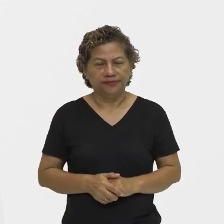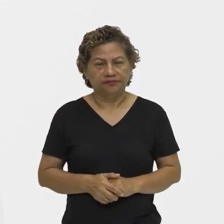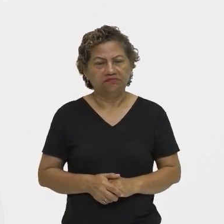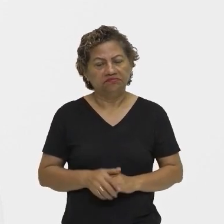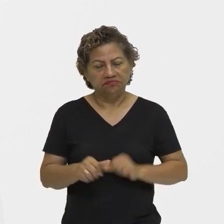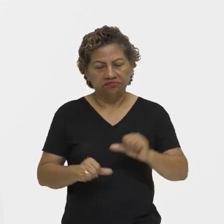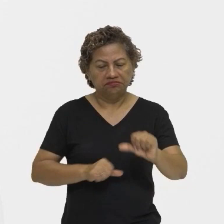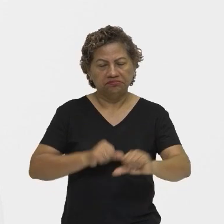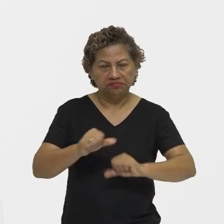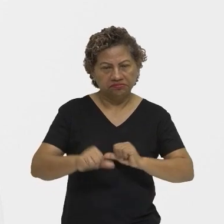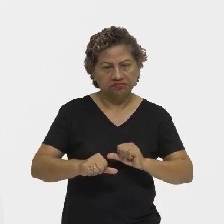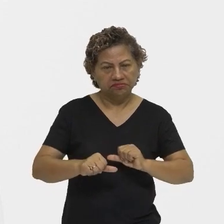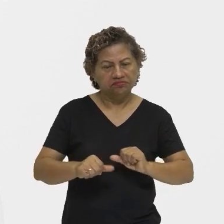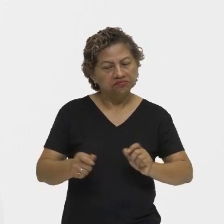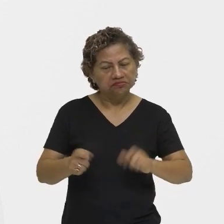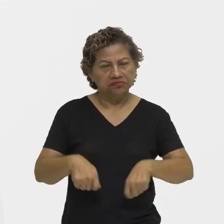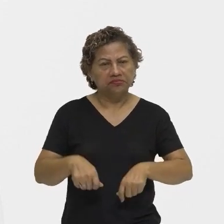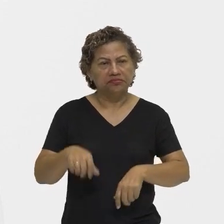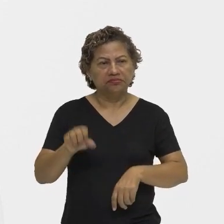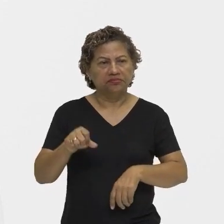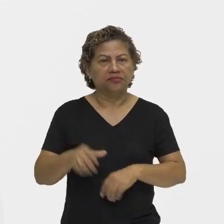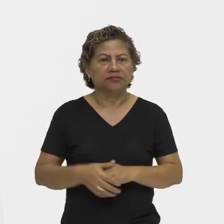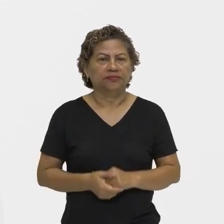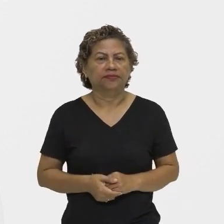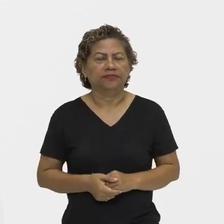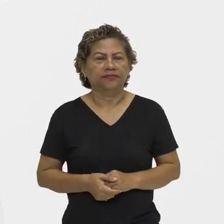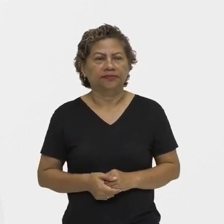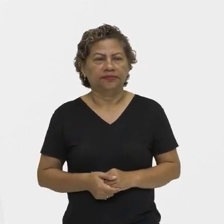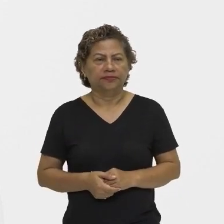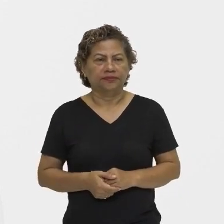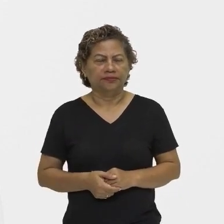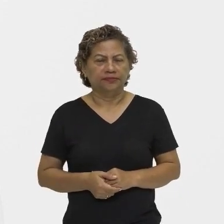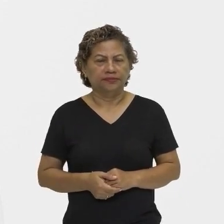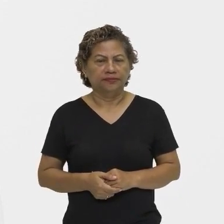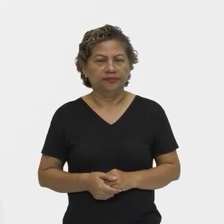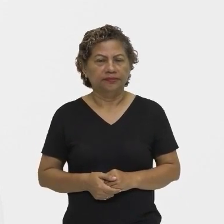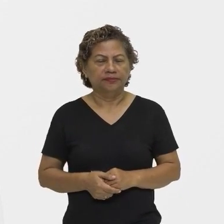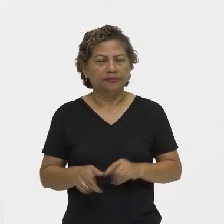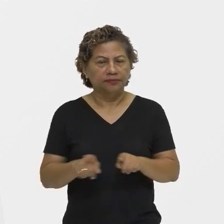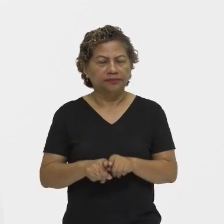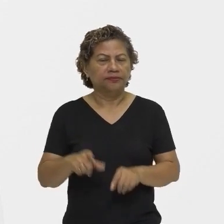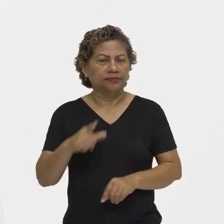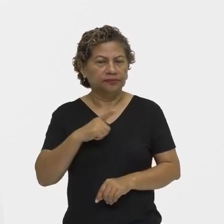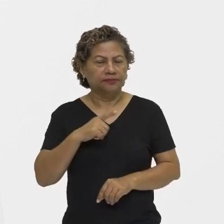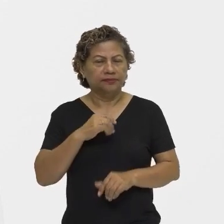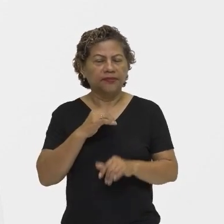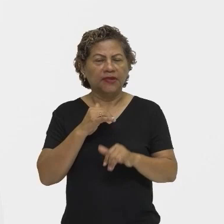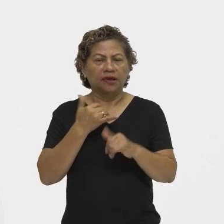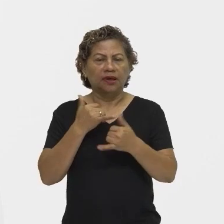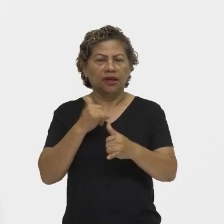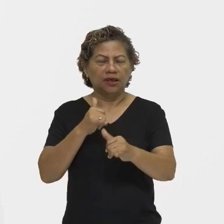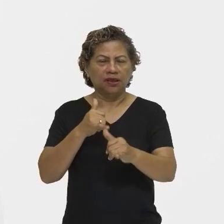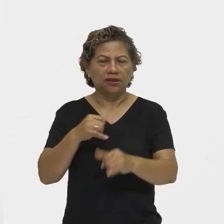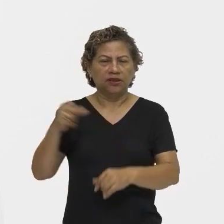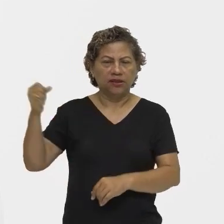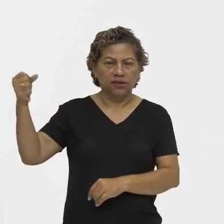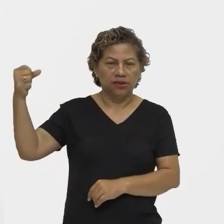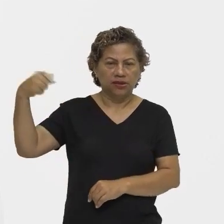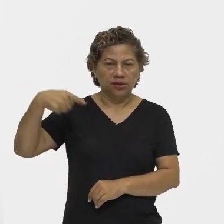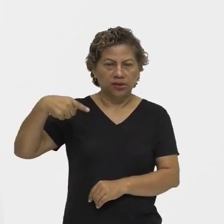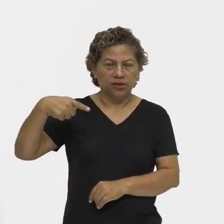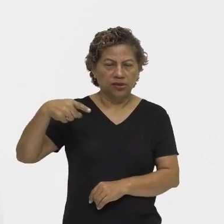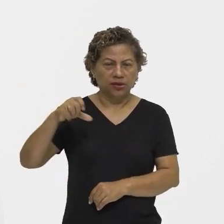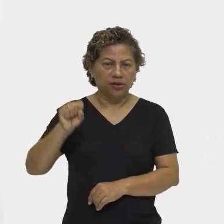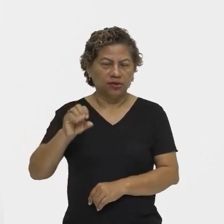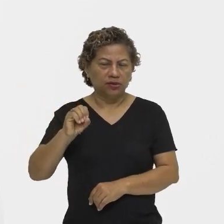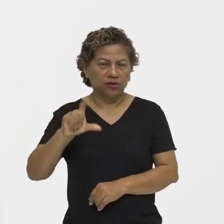ser transformada em elétrica. Nós temos também a energia solar. E aí, para representar a energia solar,